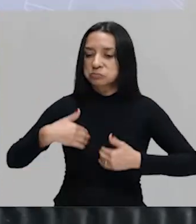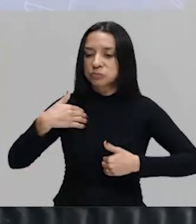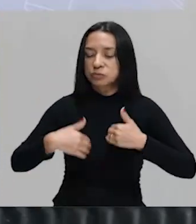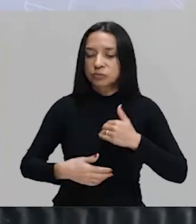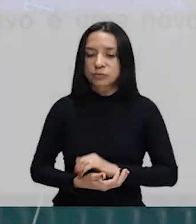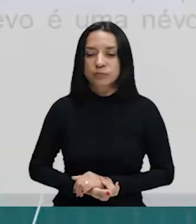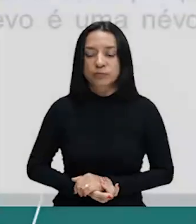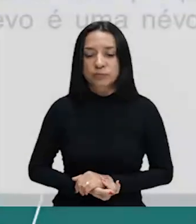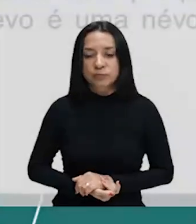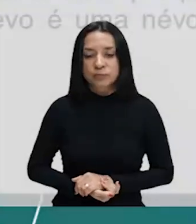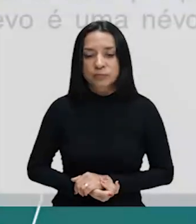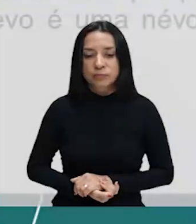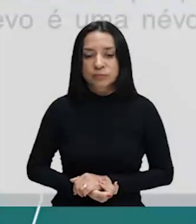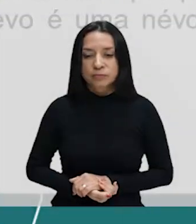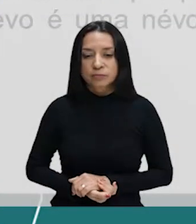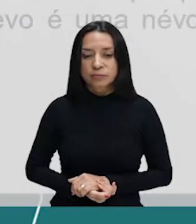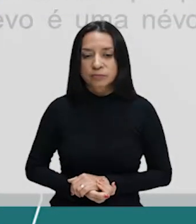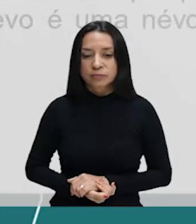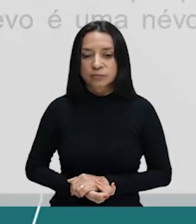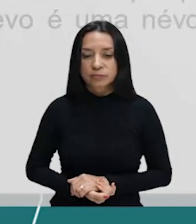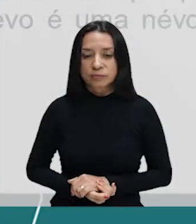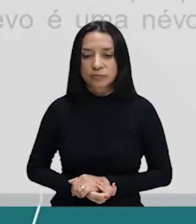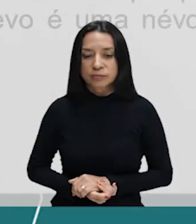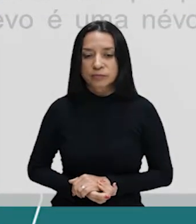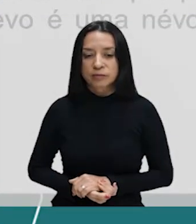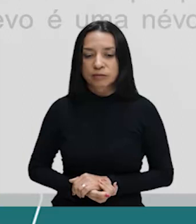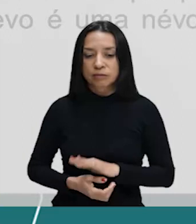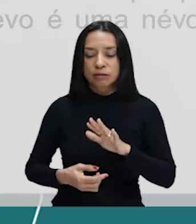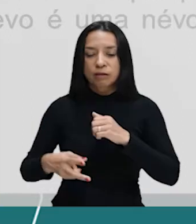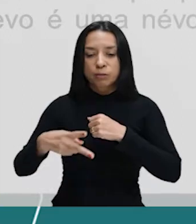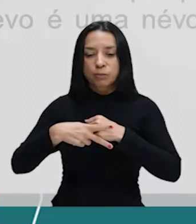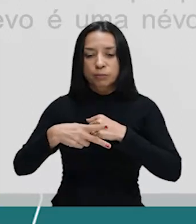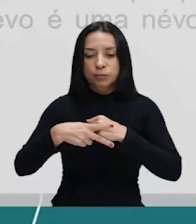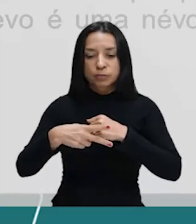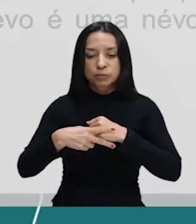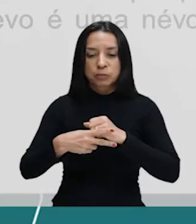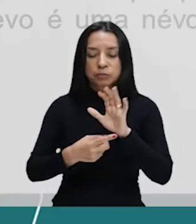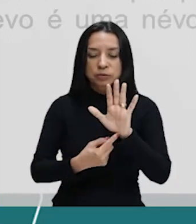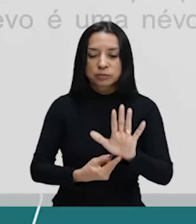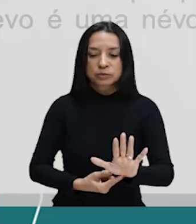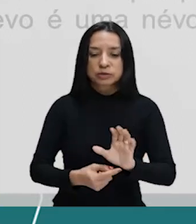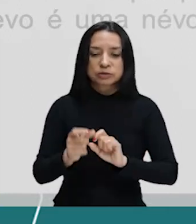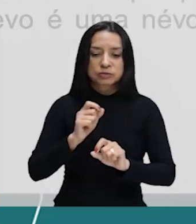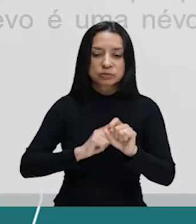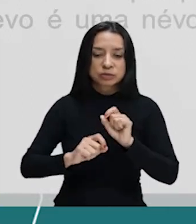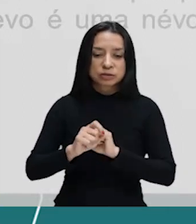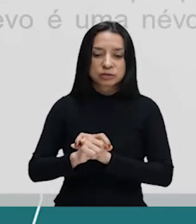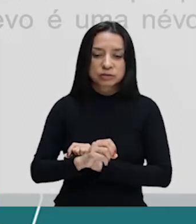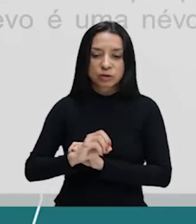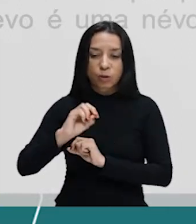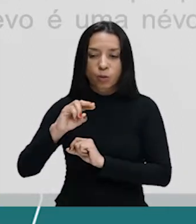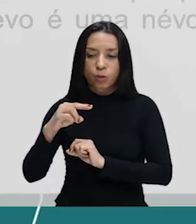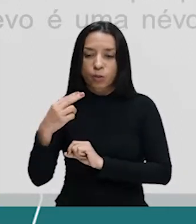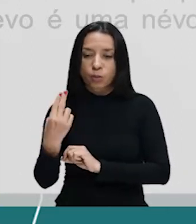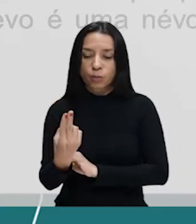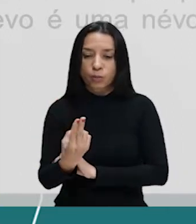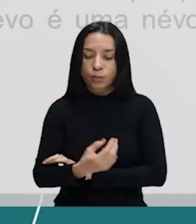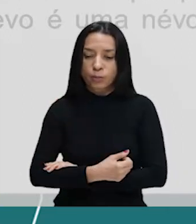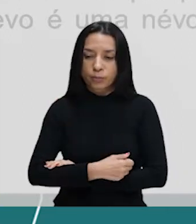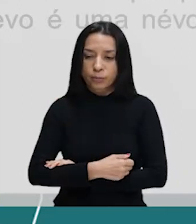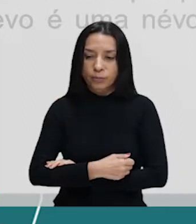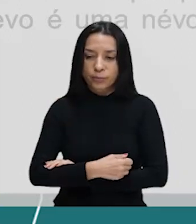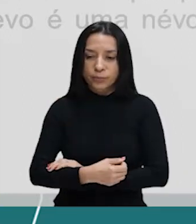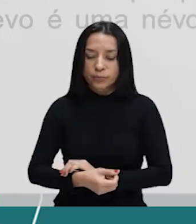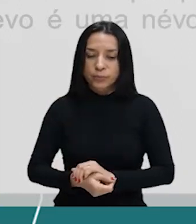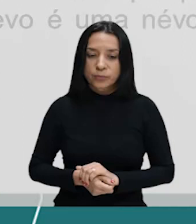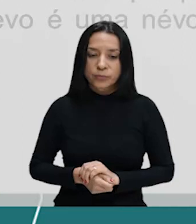Vamos ver? Então, muito bem. Pronomes demonstrativos, esta e o. Tá bem aqui o corpo, tá? Pronome